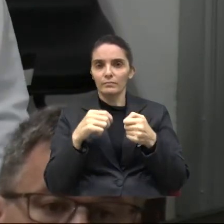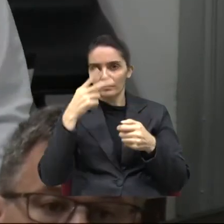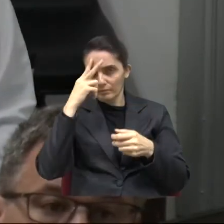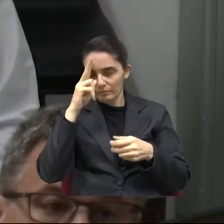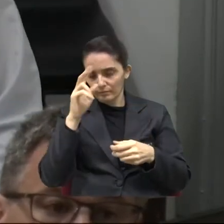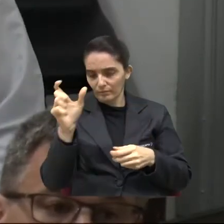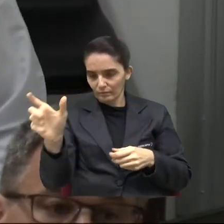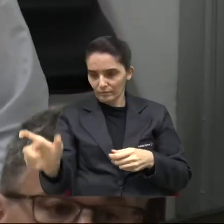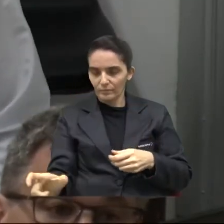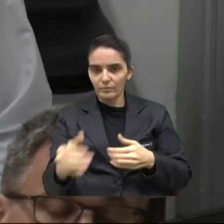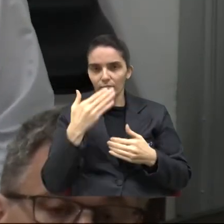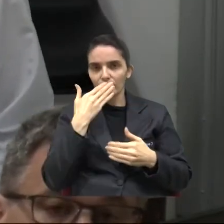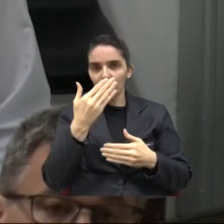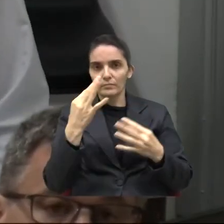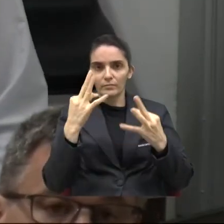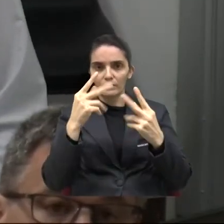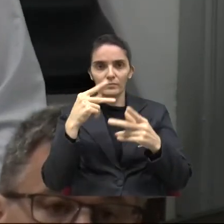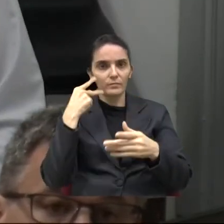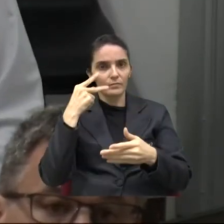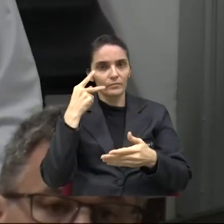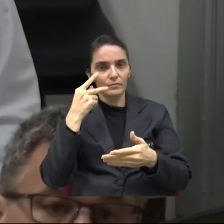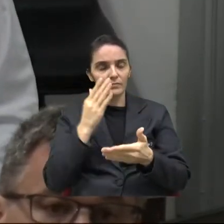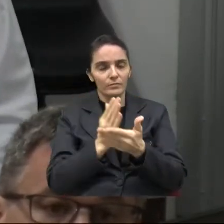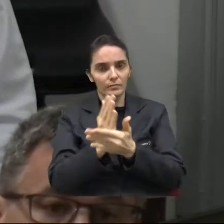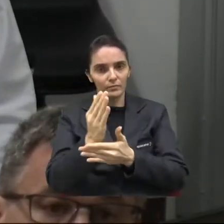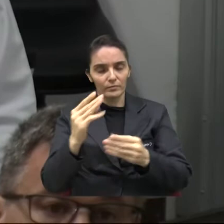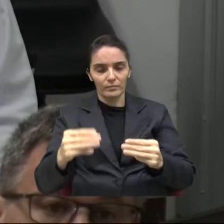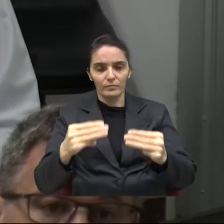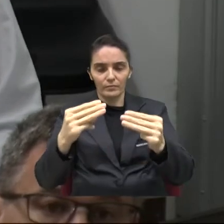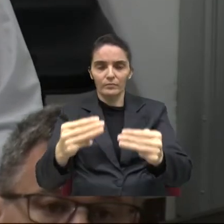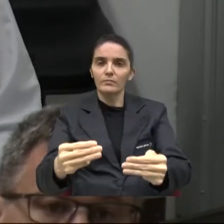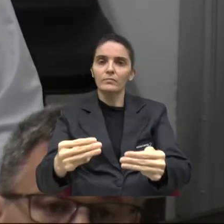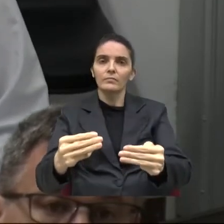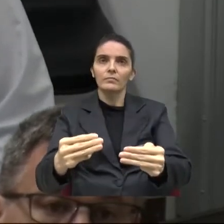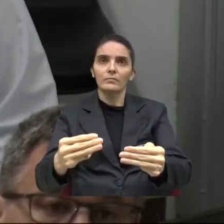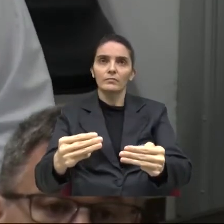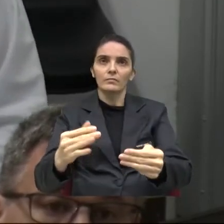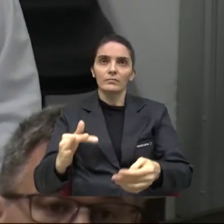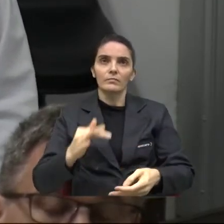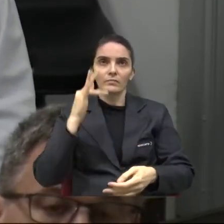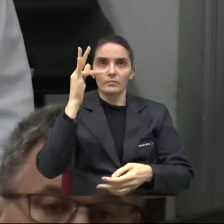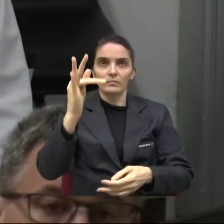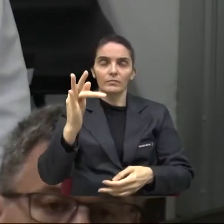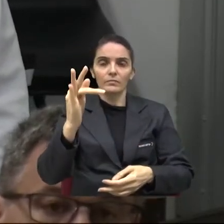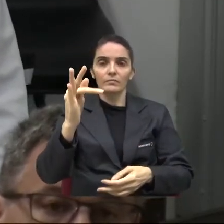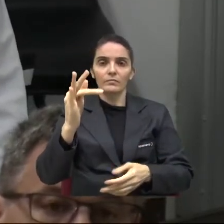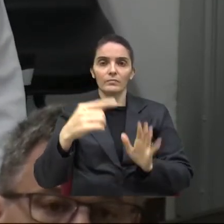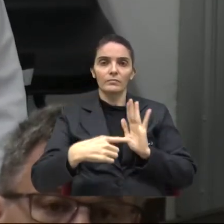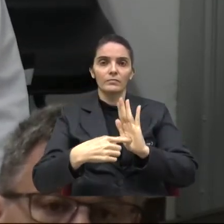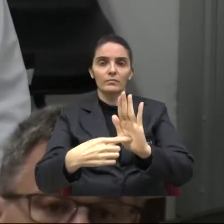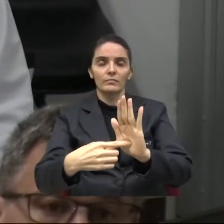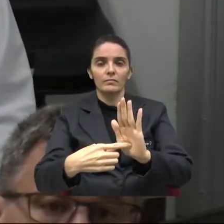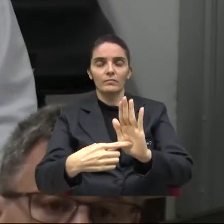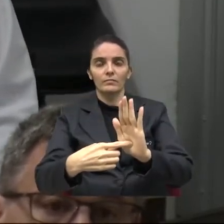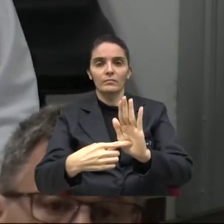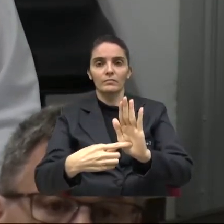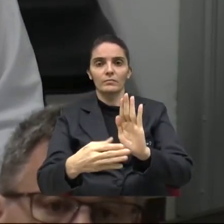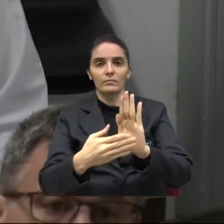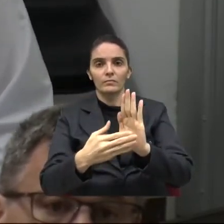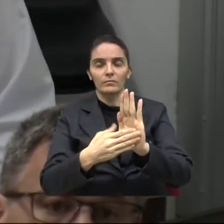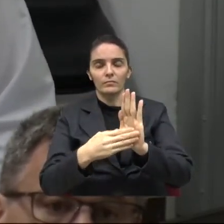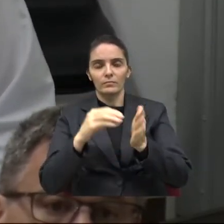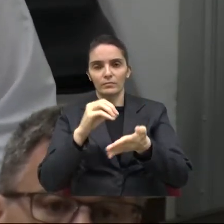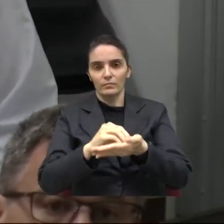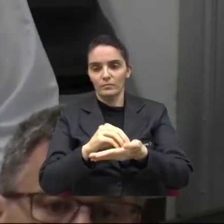Então, peço a todos os vereadores que possam aprovar essa moção, que futuramente a gente vai apresentar uma propositura para